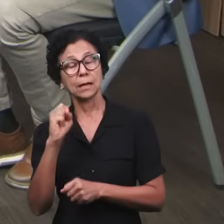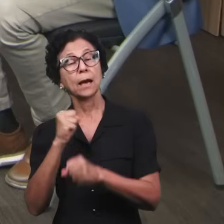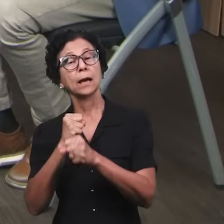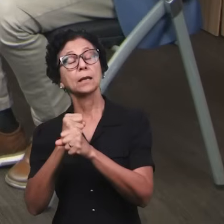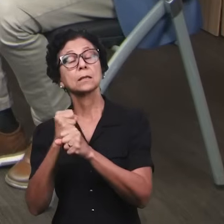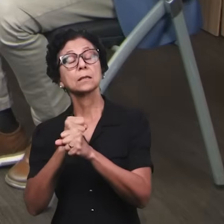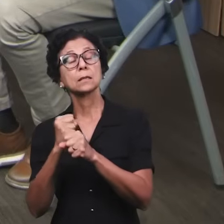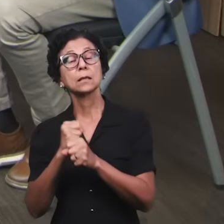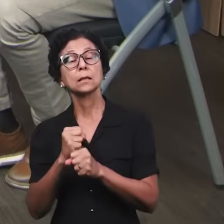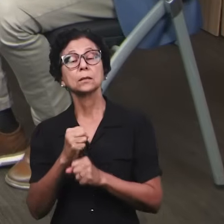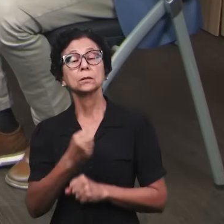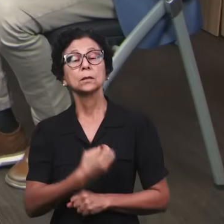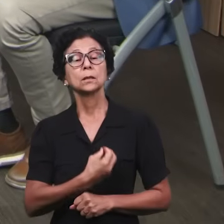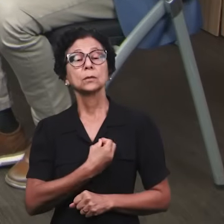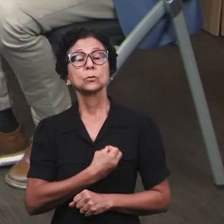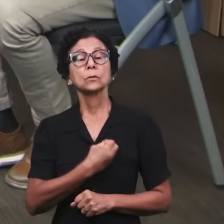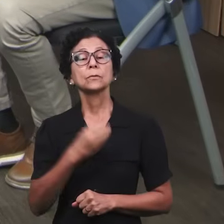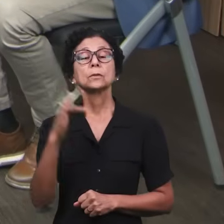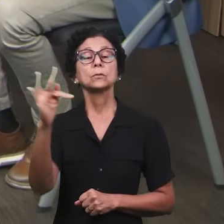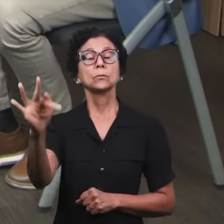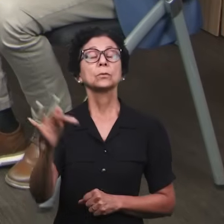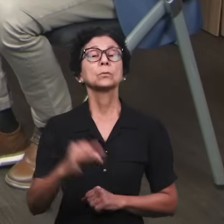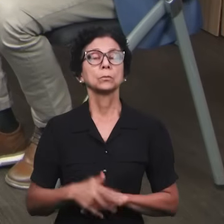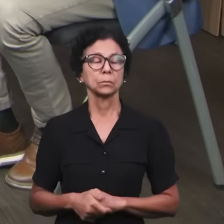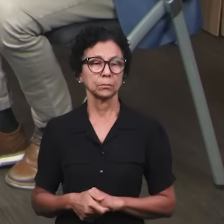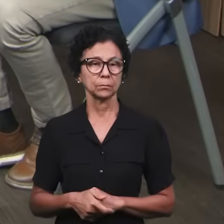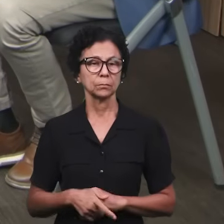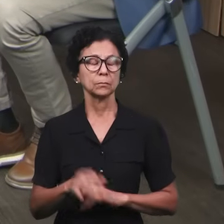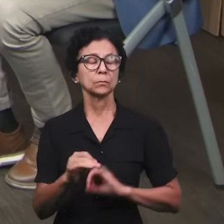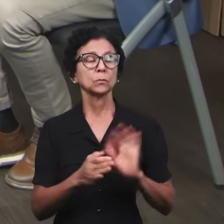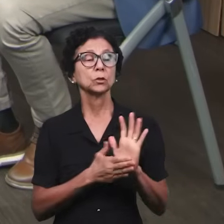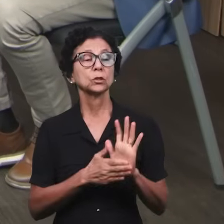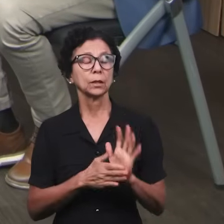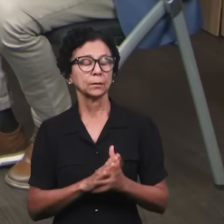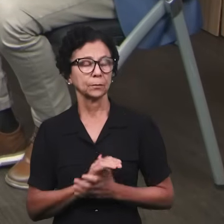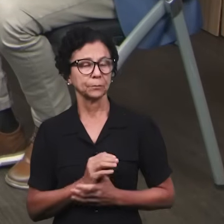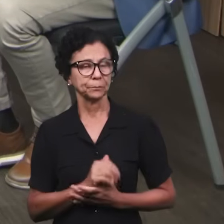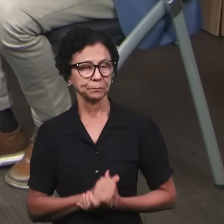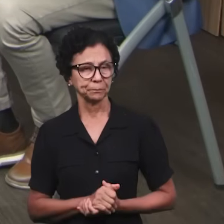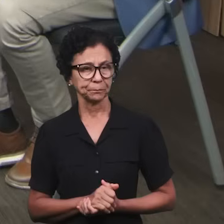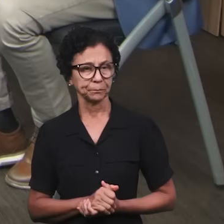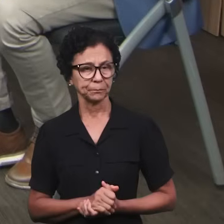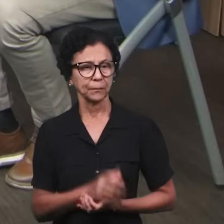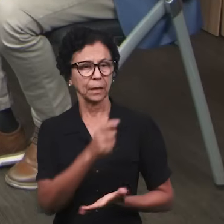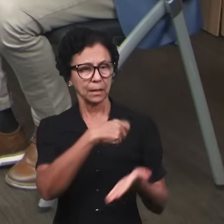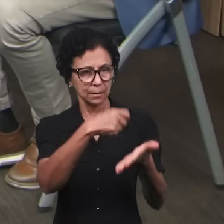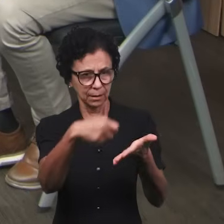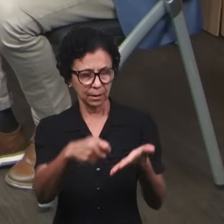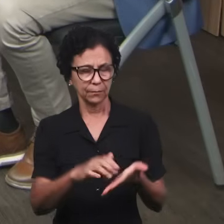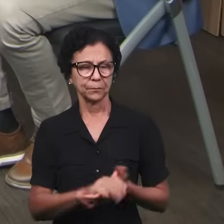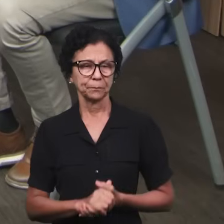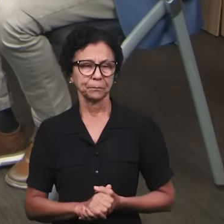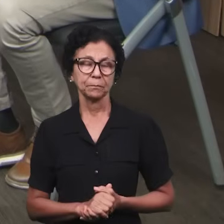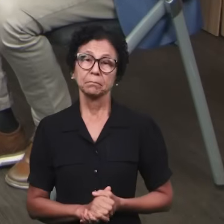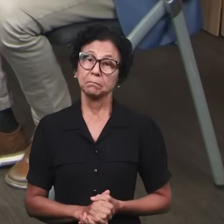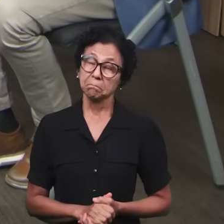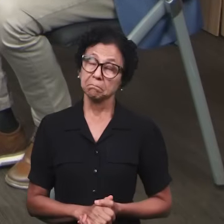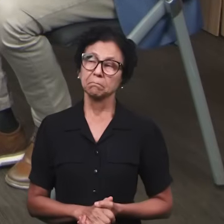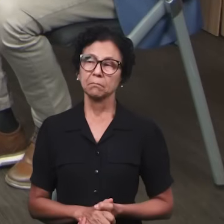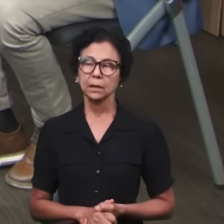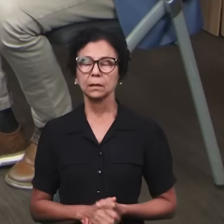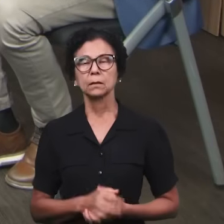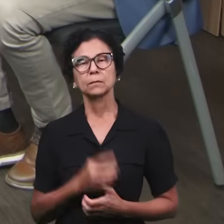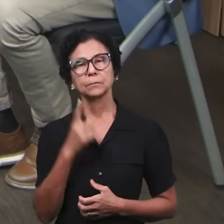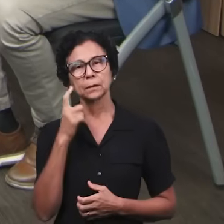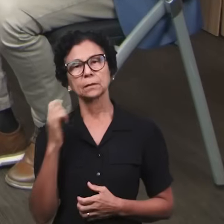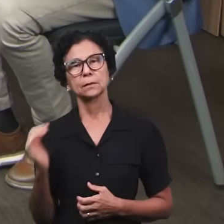isso é uma eternidade. A gente que já tem uma história de vida, a gente vê que, de fato, é muito interessante